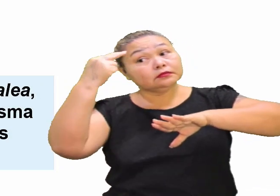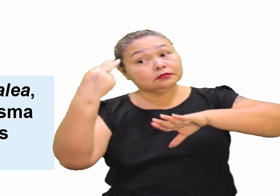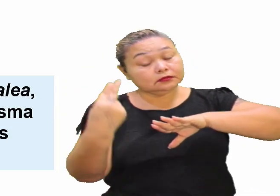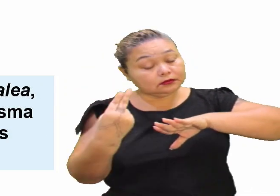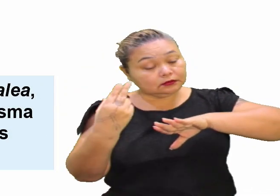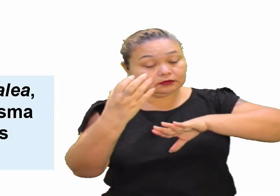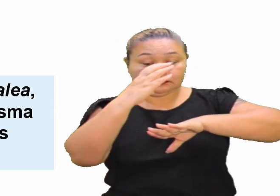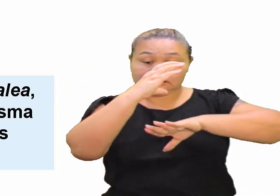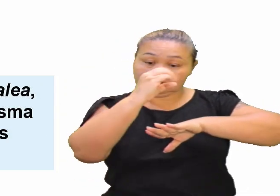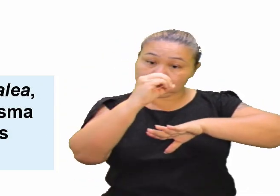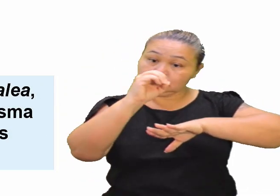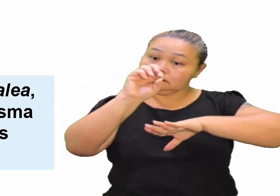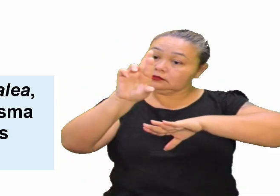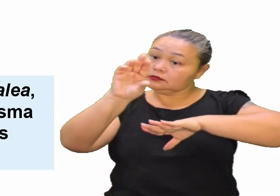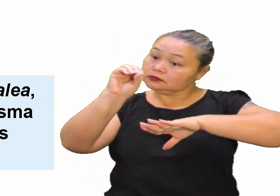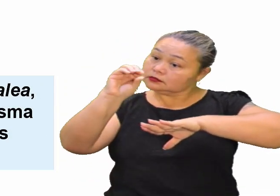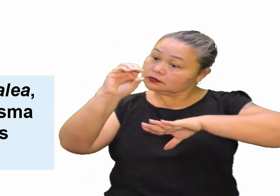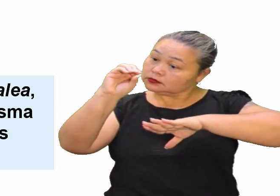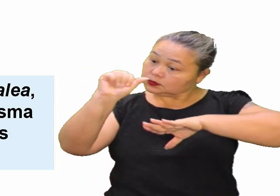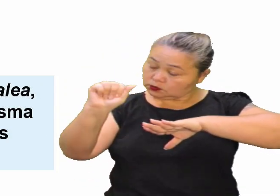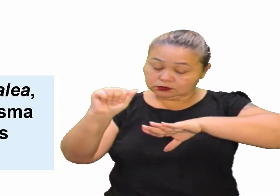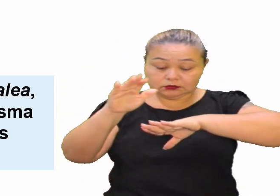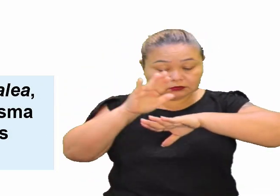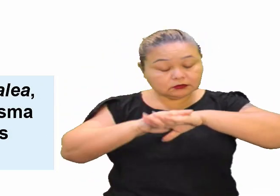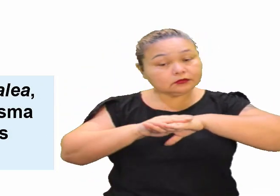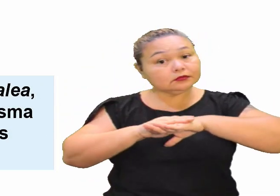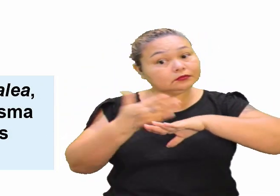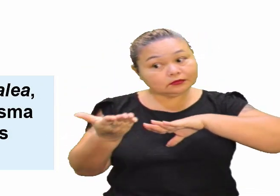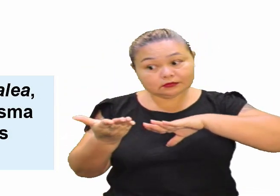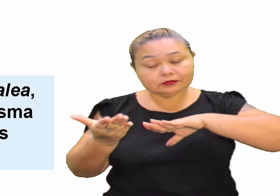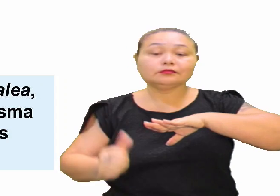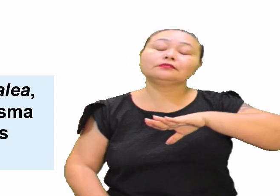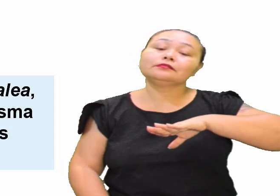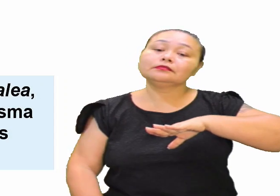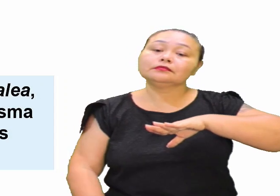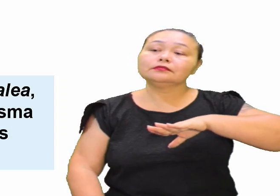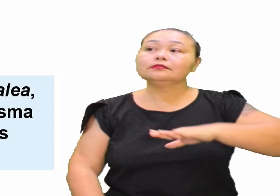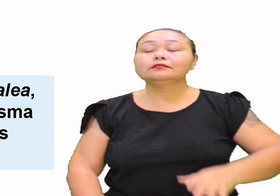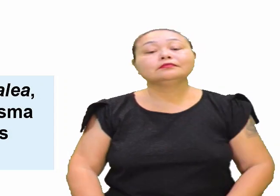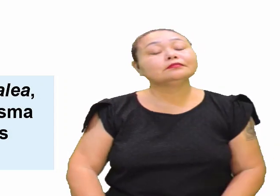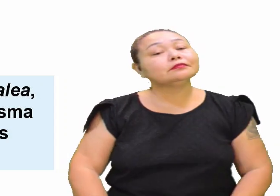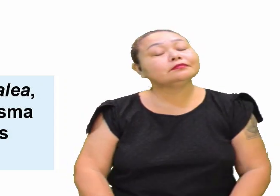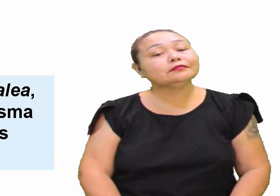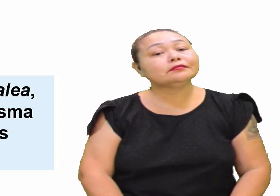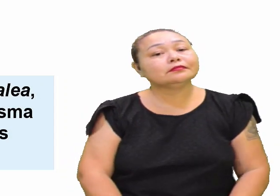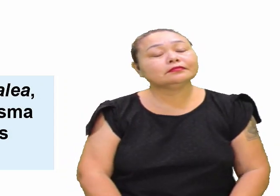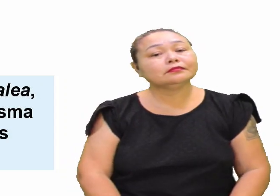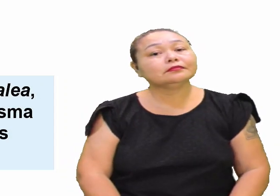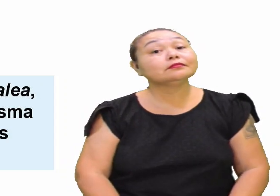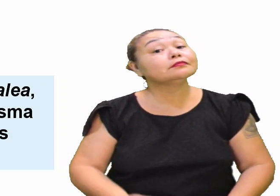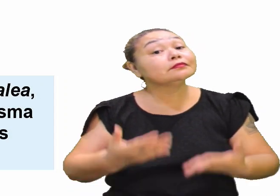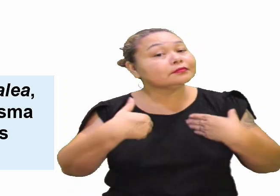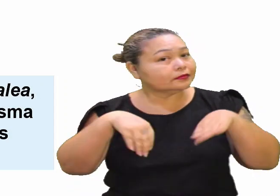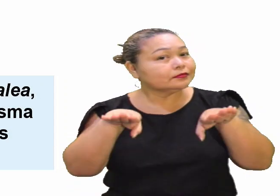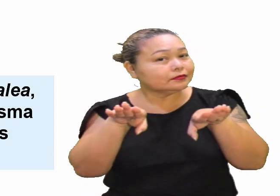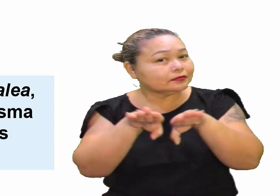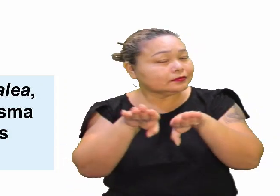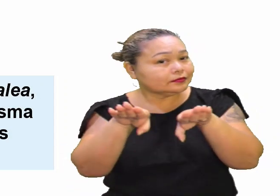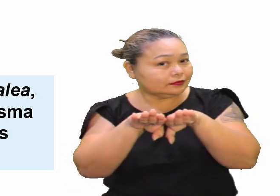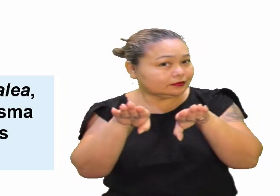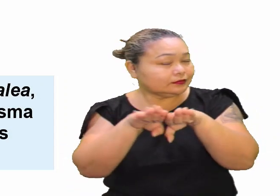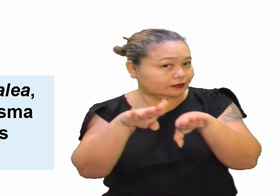evento aleatório e o que pode ser a regra do ou do e.